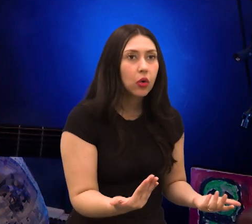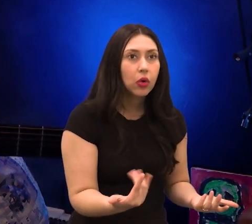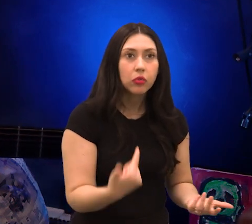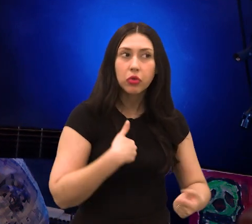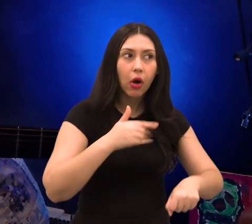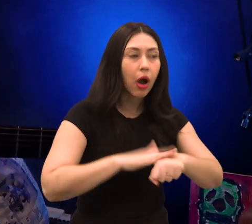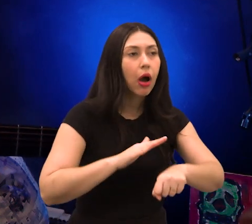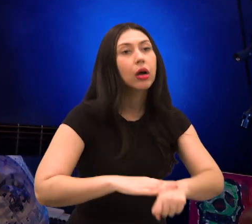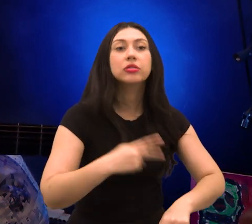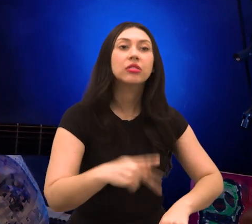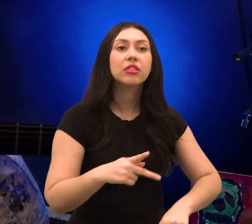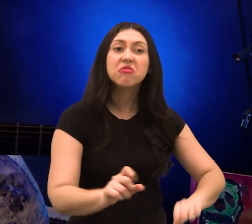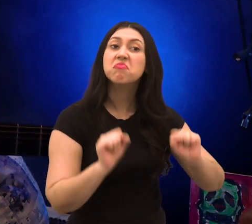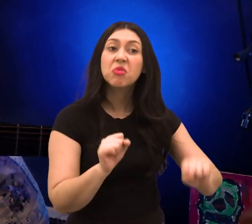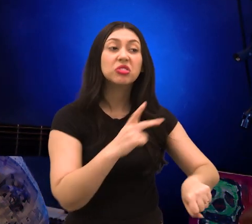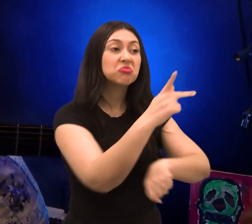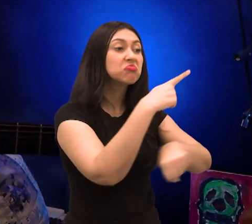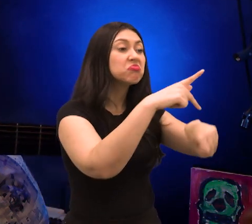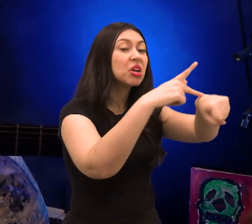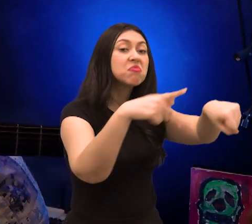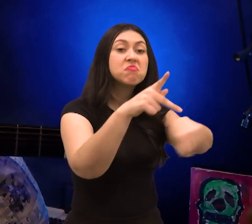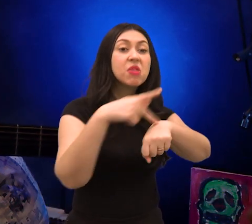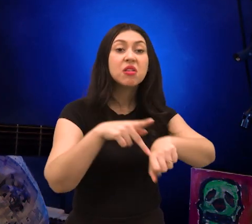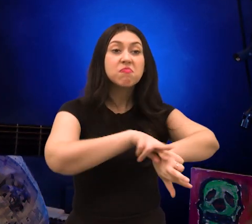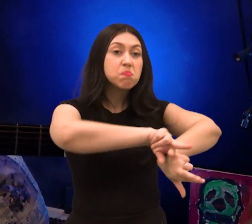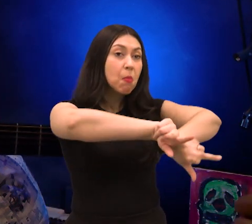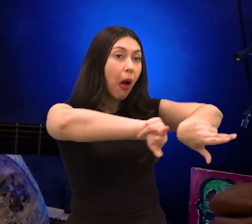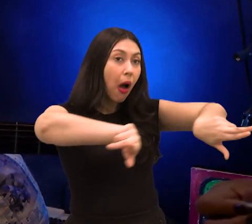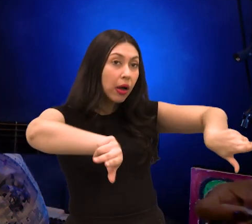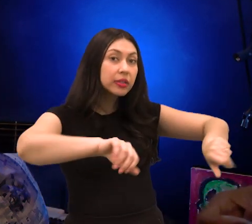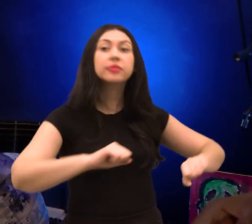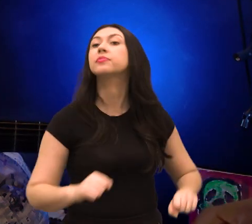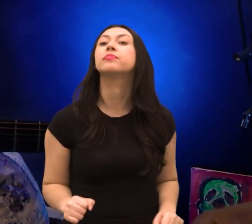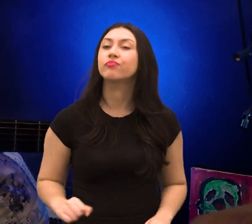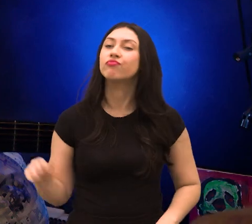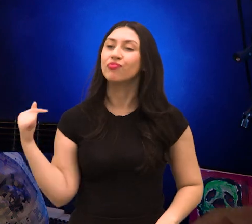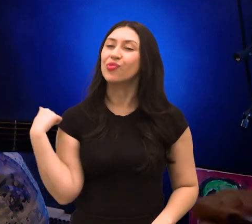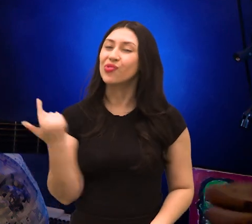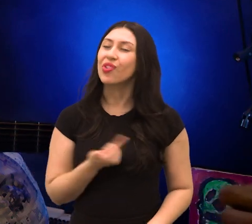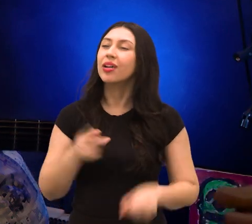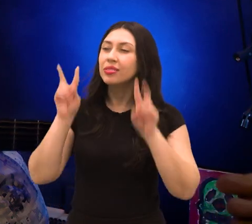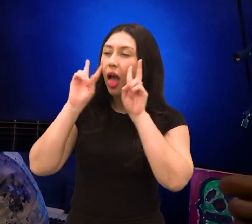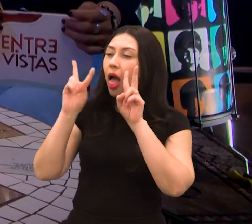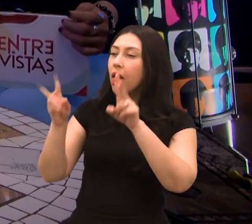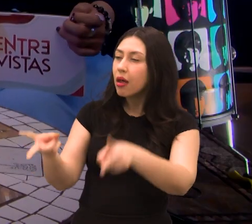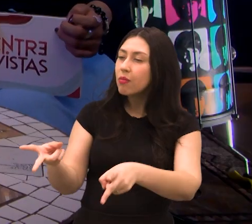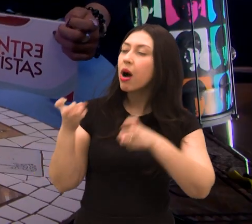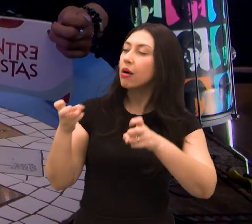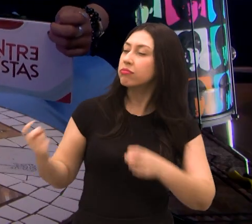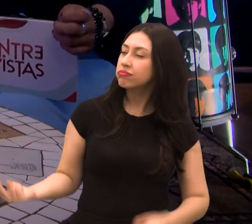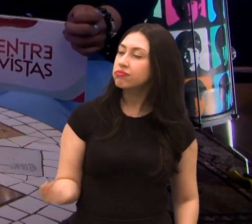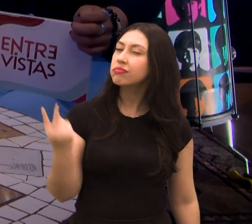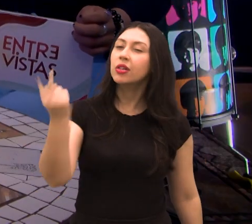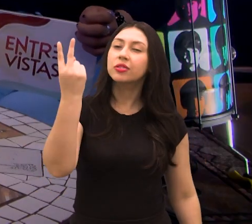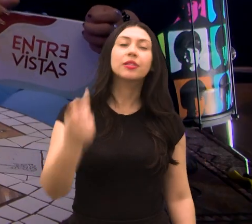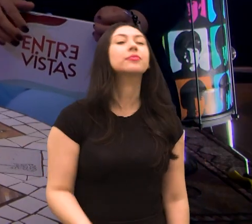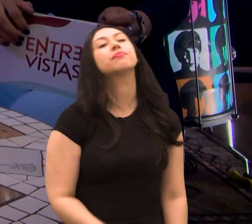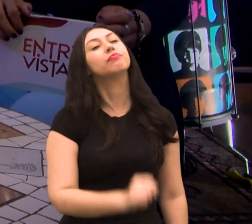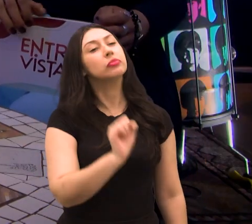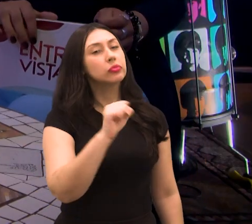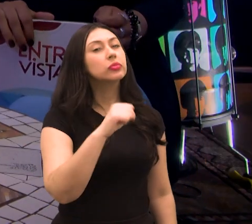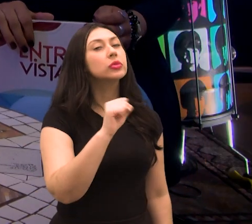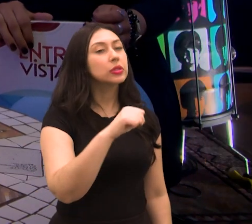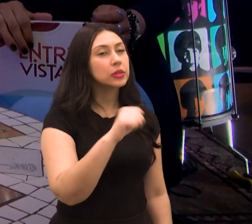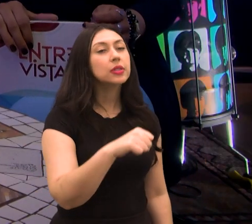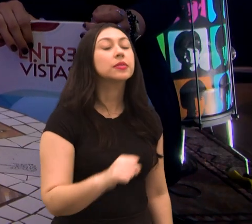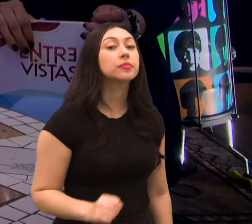que eu faço aqui, posso fazer em qualquer lugar do mundo. Exato. Uhum. A gente tem esse reconhecimento, a gente é valorizado,